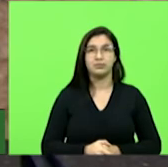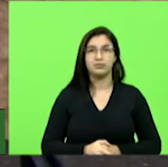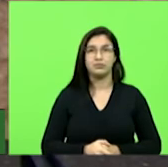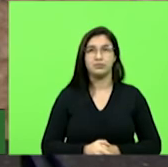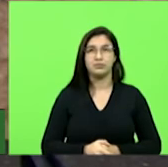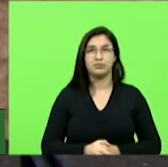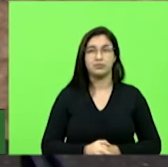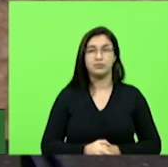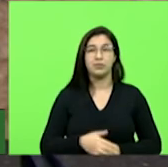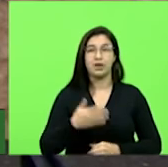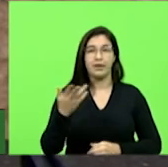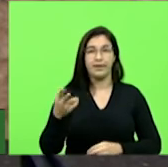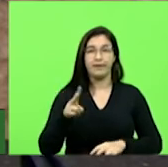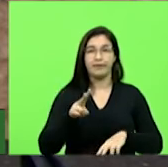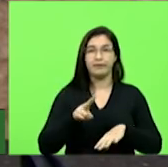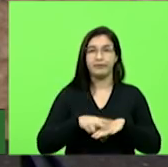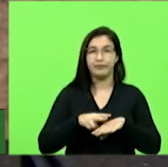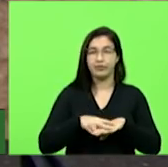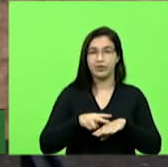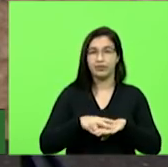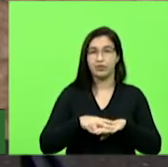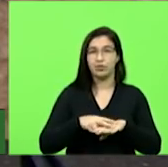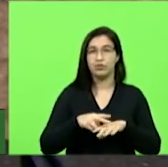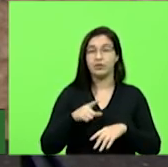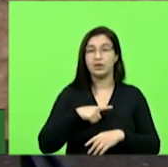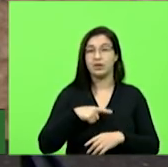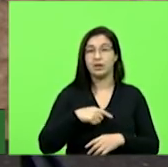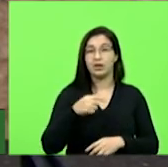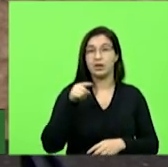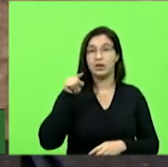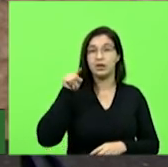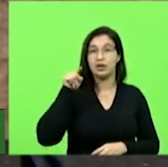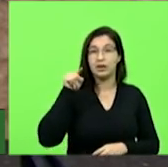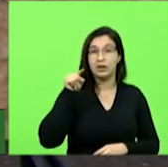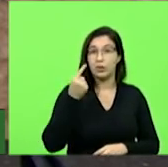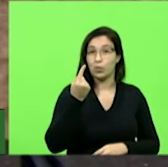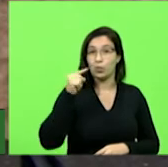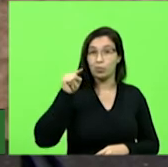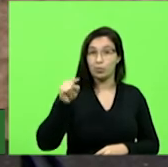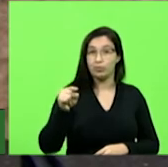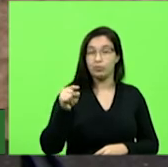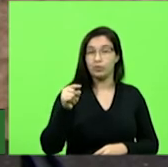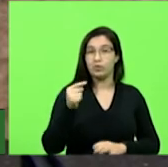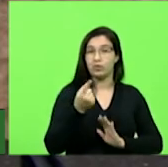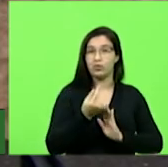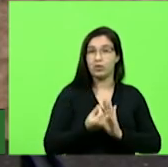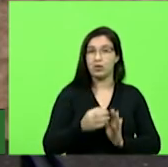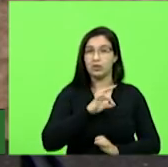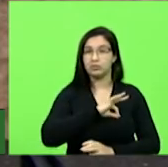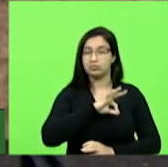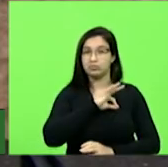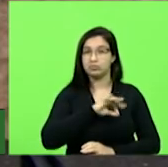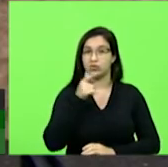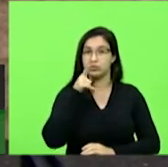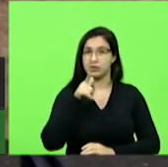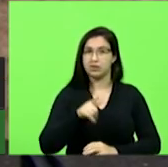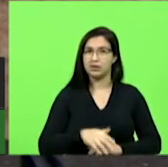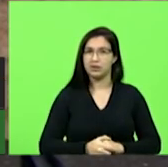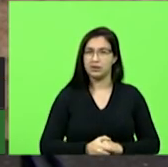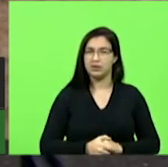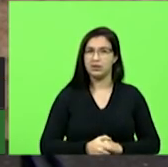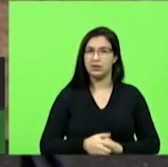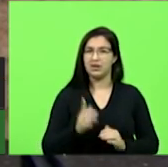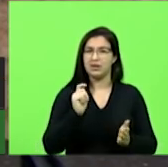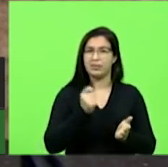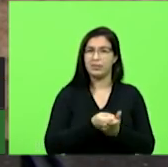A viúva recebe R$1.000 a mais do que o governador da ativa, a viúva do pensionista. É isso que é pago com o teu salário.